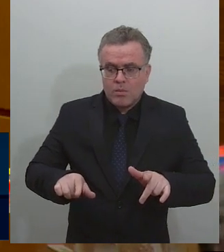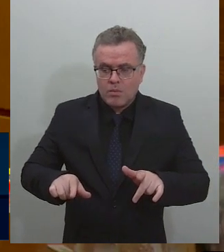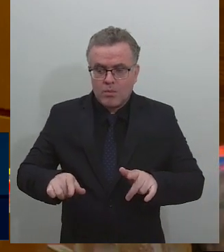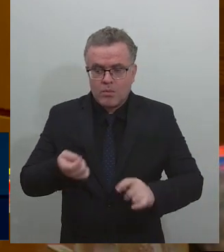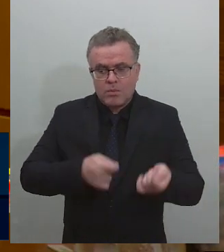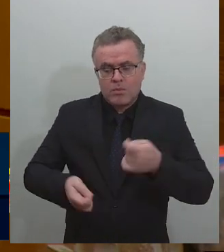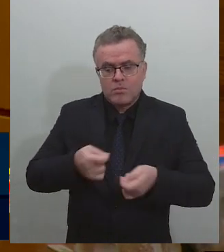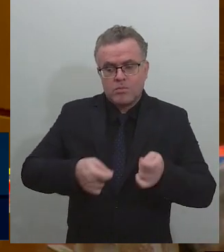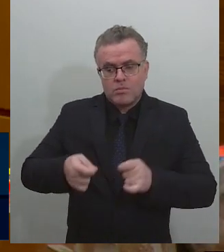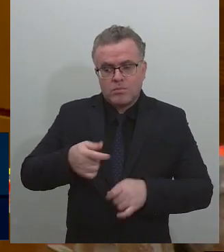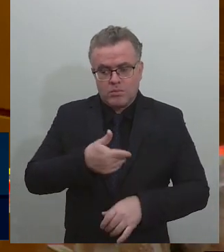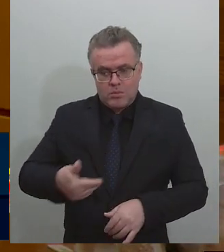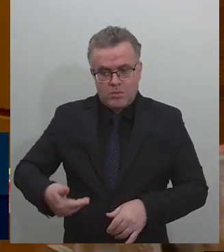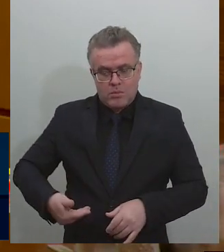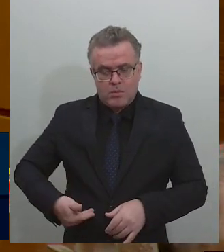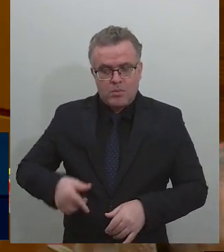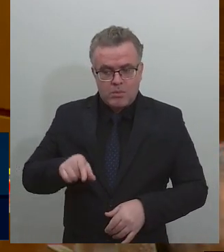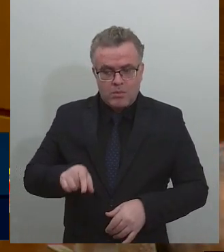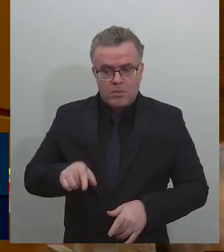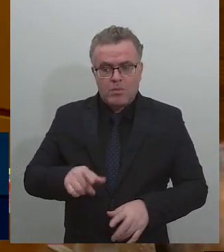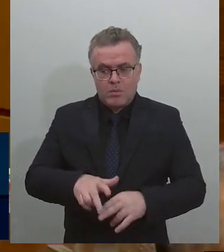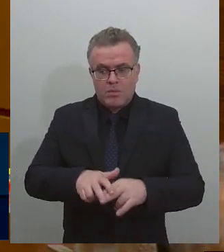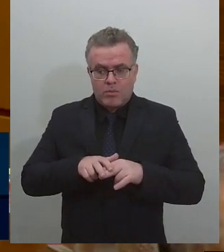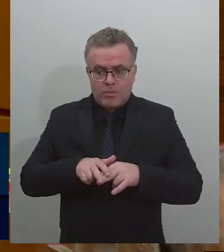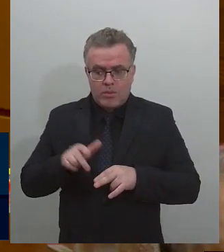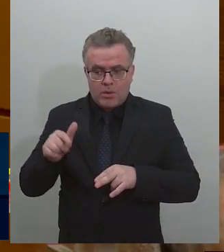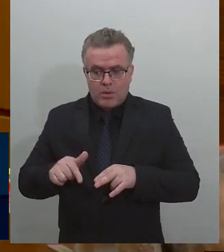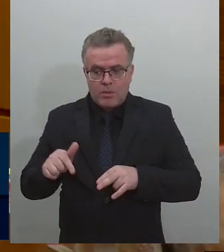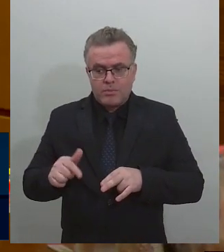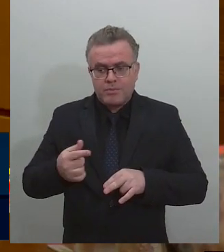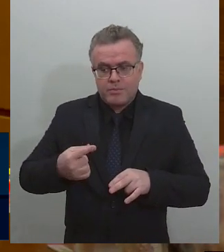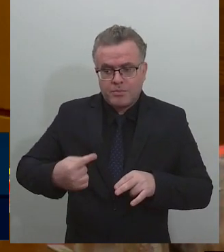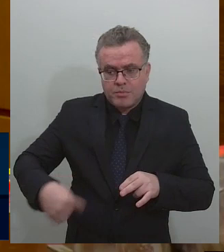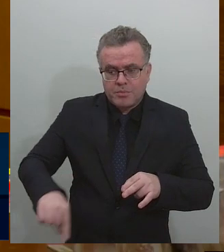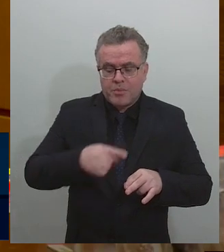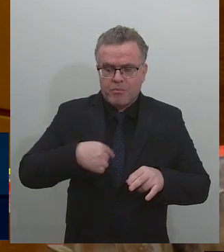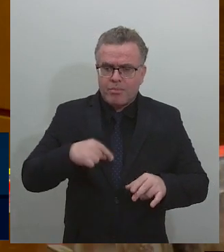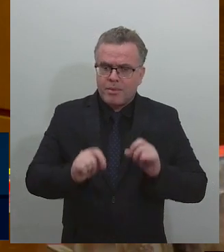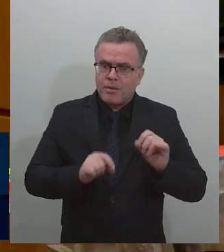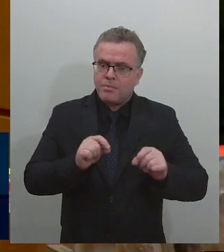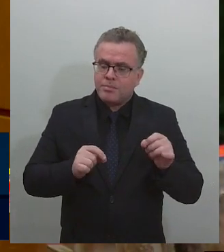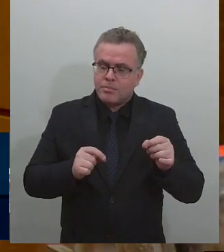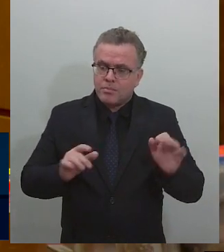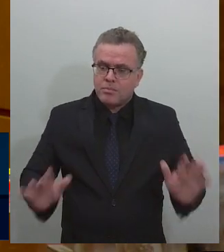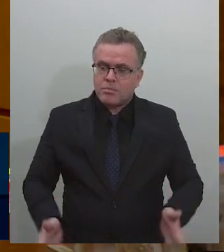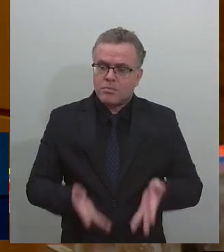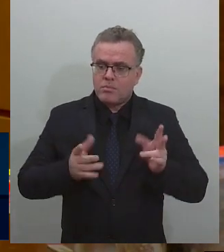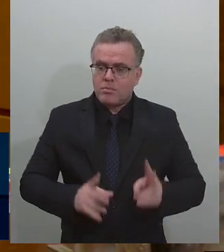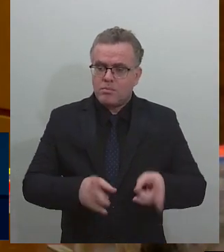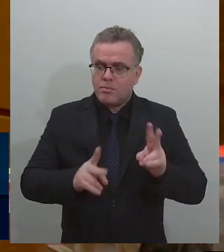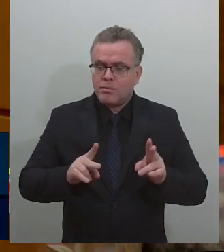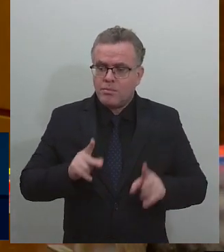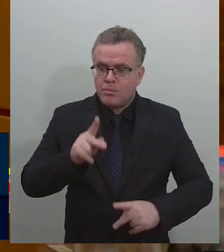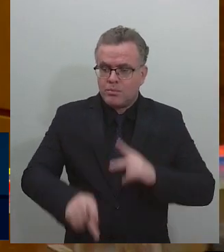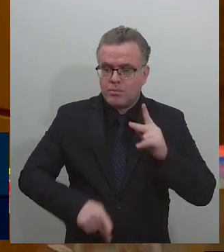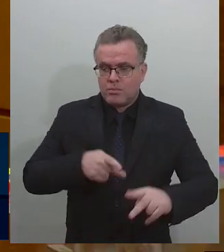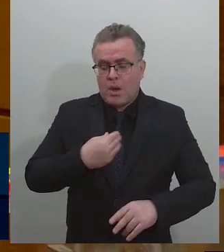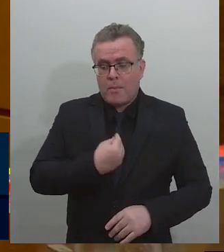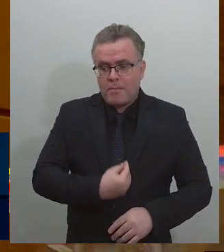Por isso, a nossa mandata estimula a participação da população para lutar e garantir